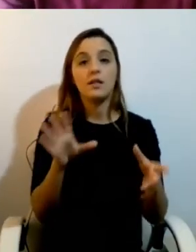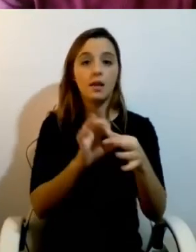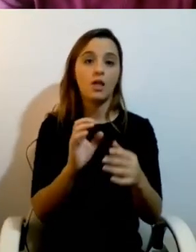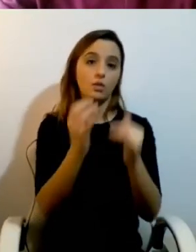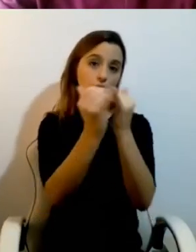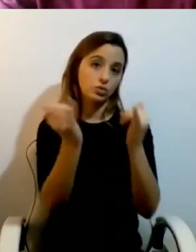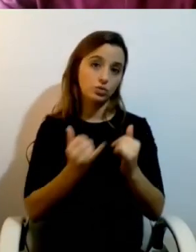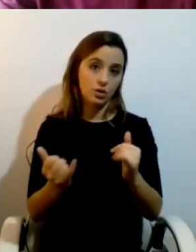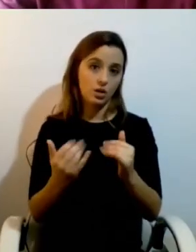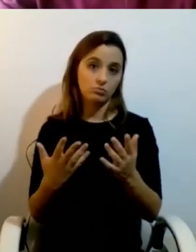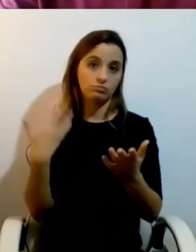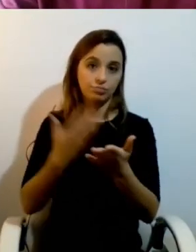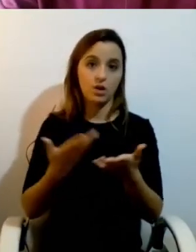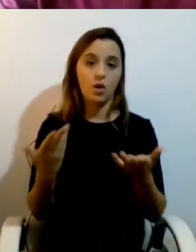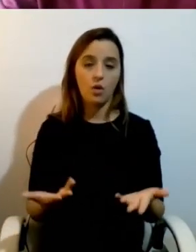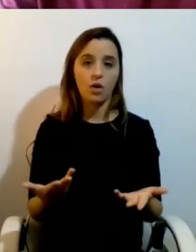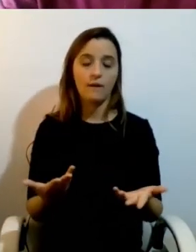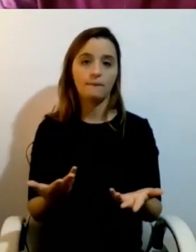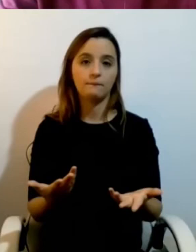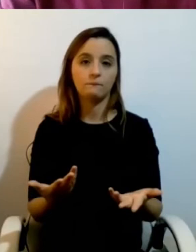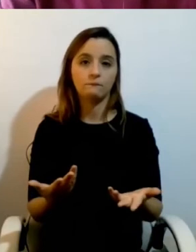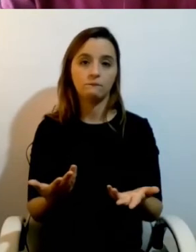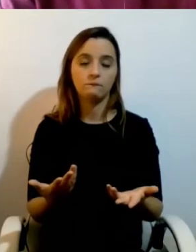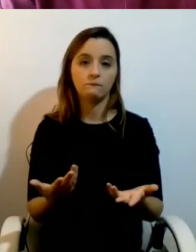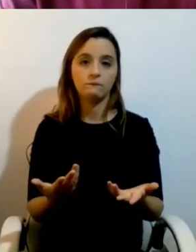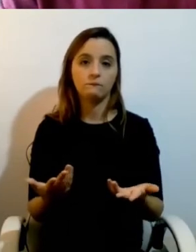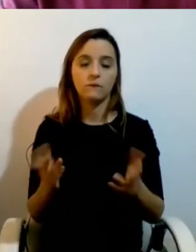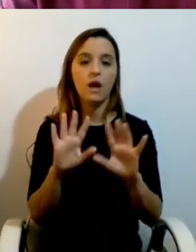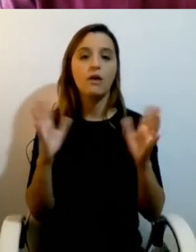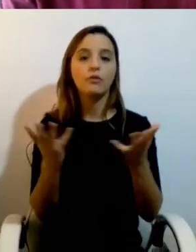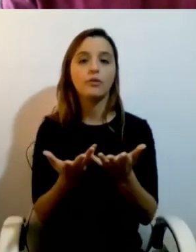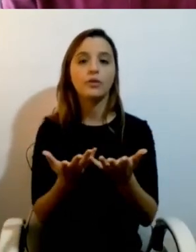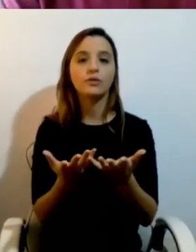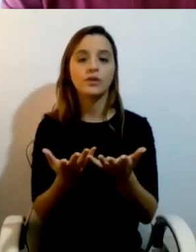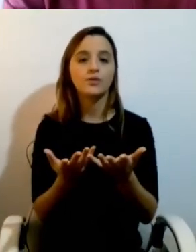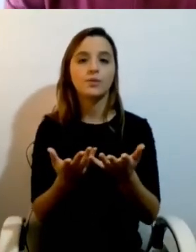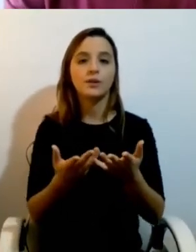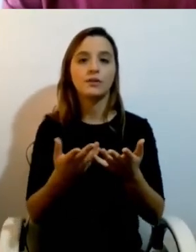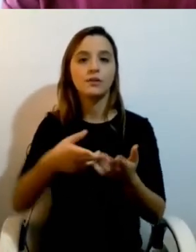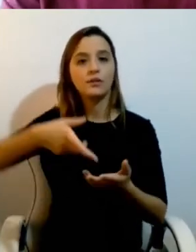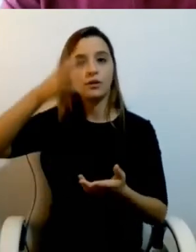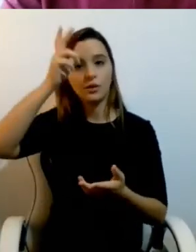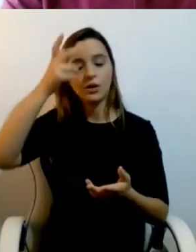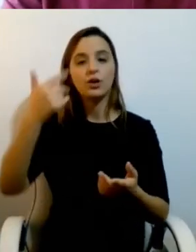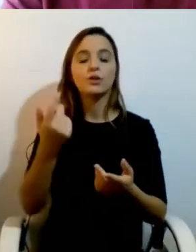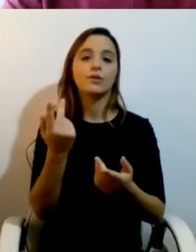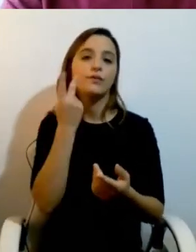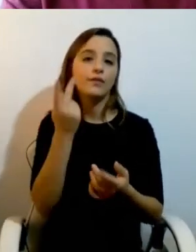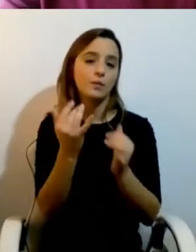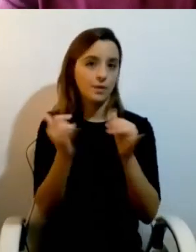vindo consolidando em torno do conceito de vida independente. Daí que hoje,